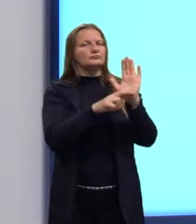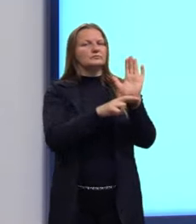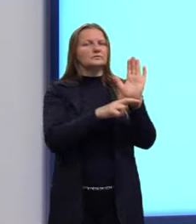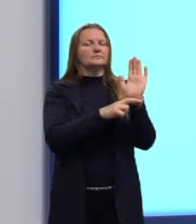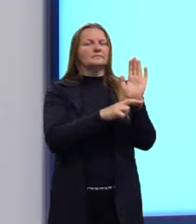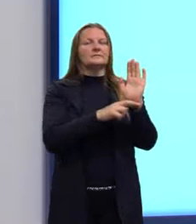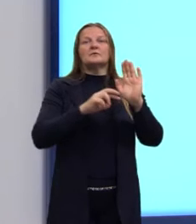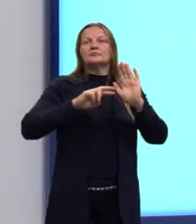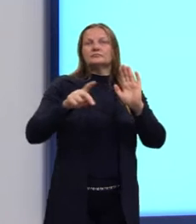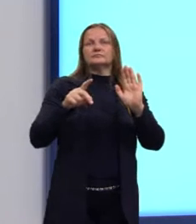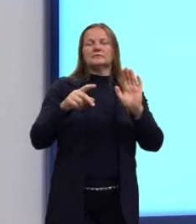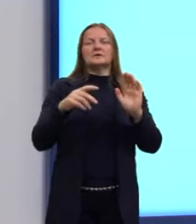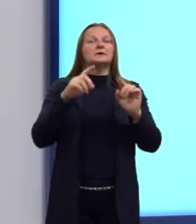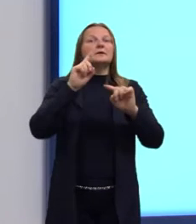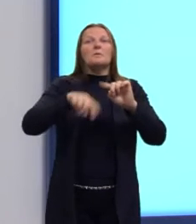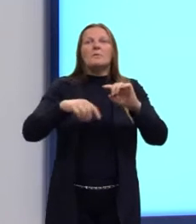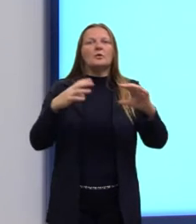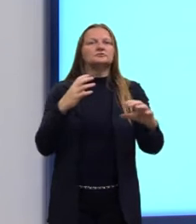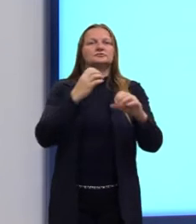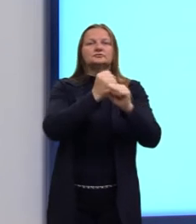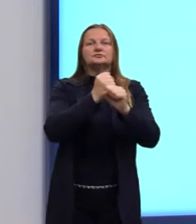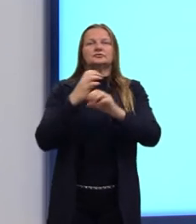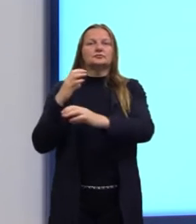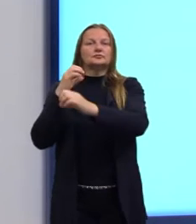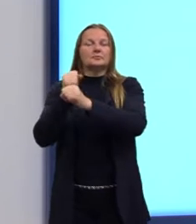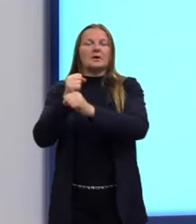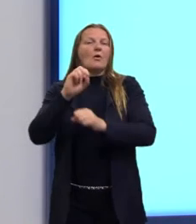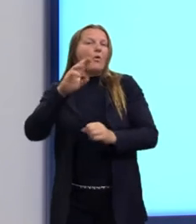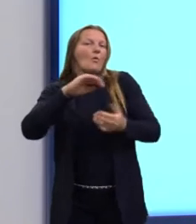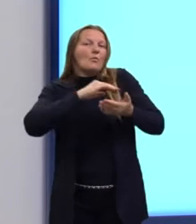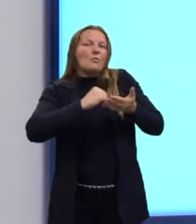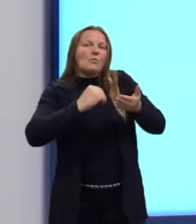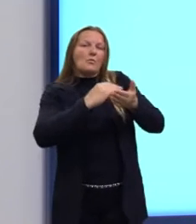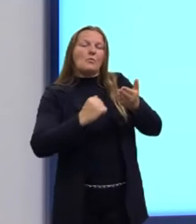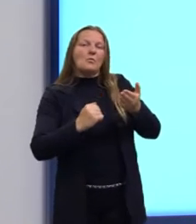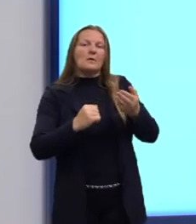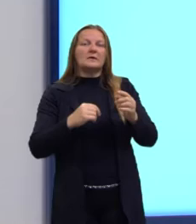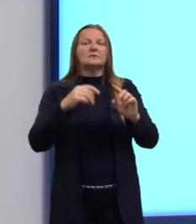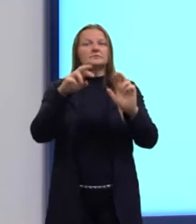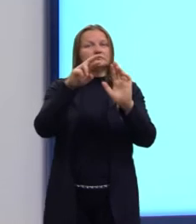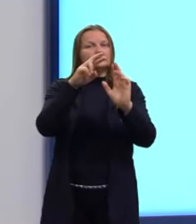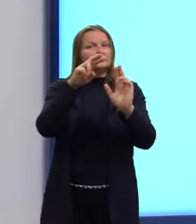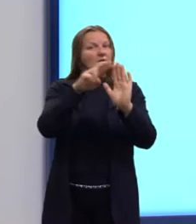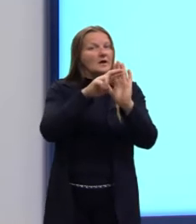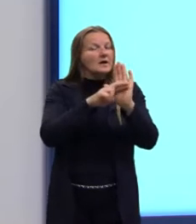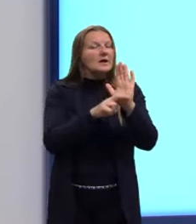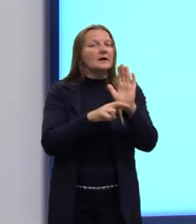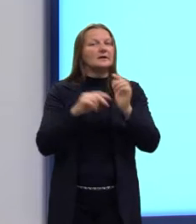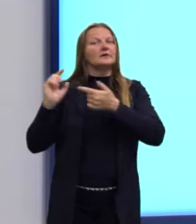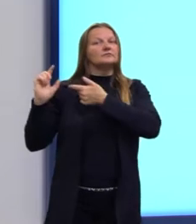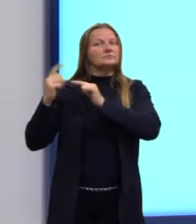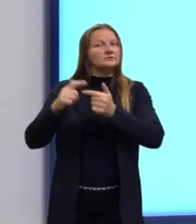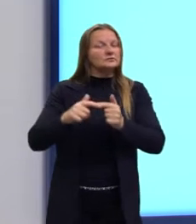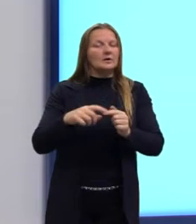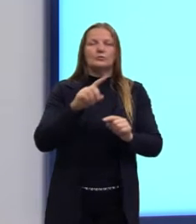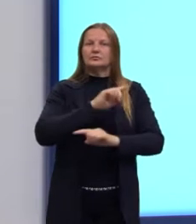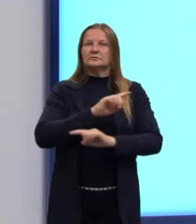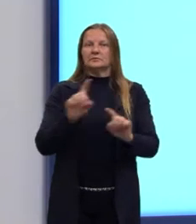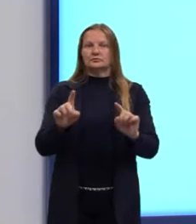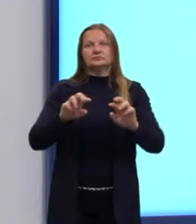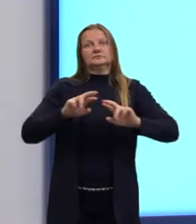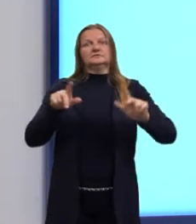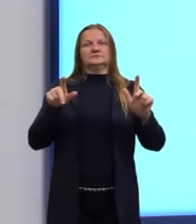não podem ser somadas ou então subtraídas então foge já da regrinha tradicional que nós conhecíamos né